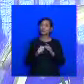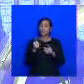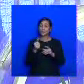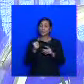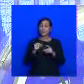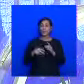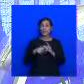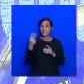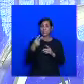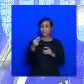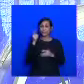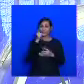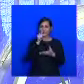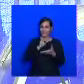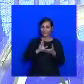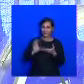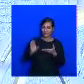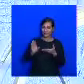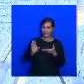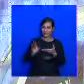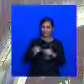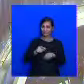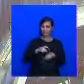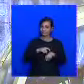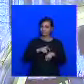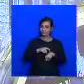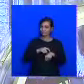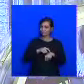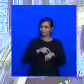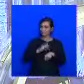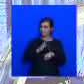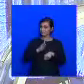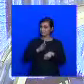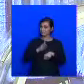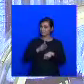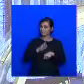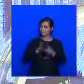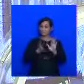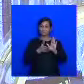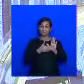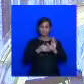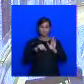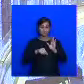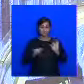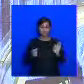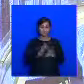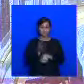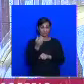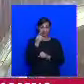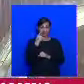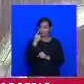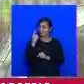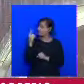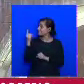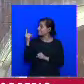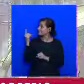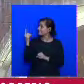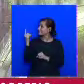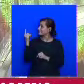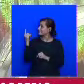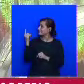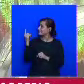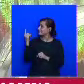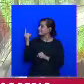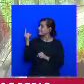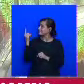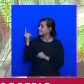quanto no segundo sorteio você ganha prêmio chegou a hora apostas em mãos aqui tudo pronto bolas posicionadas